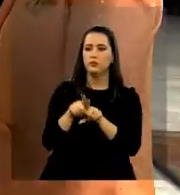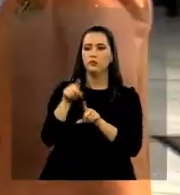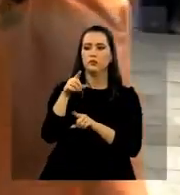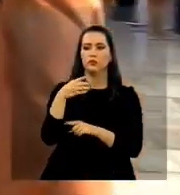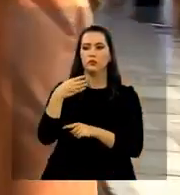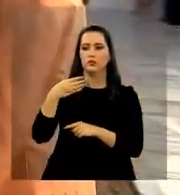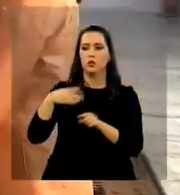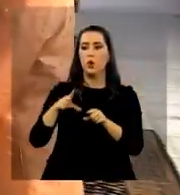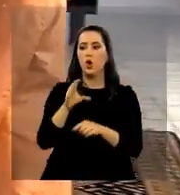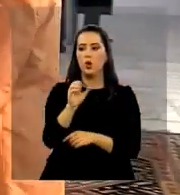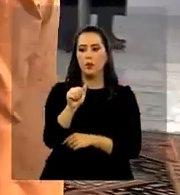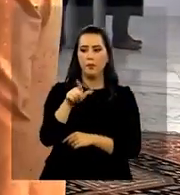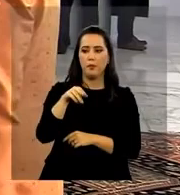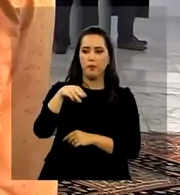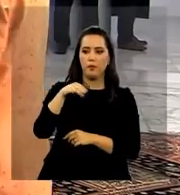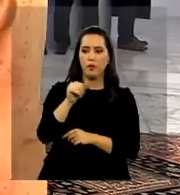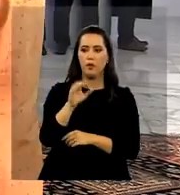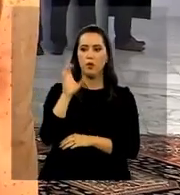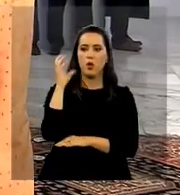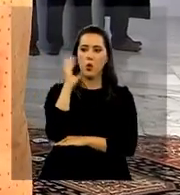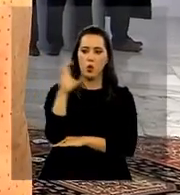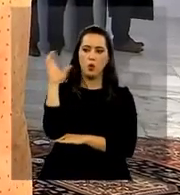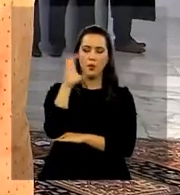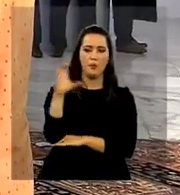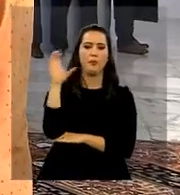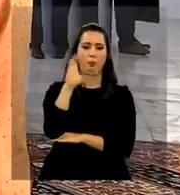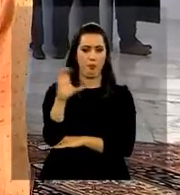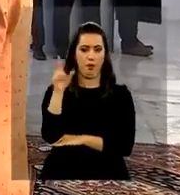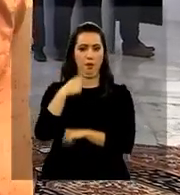a representante da Colômbia,